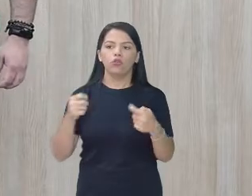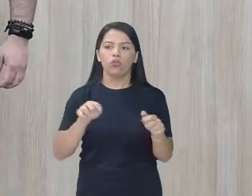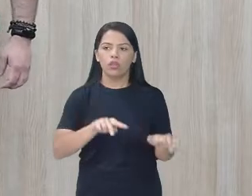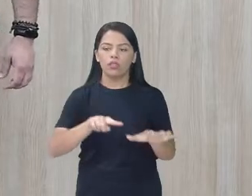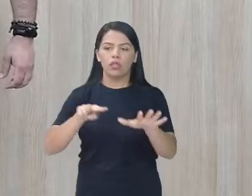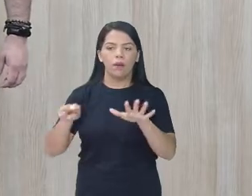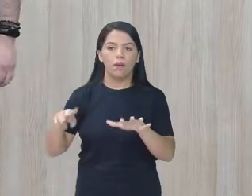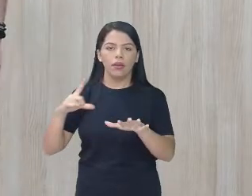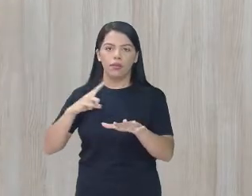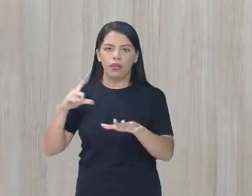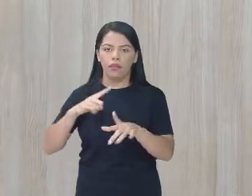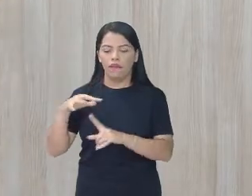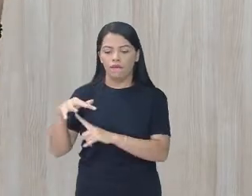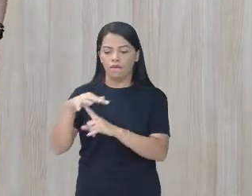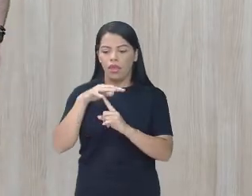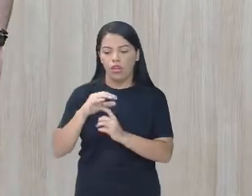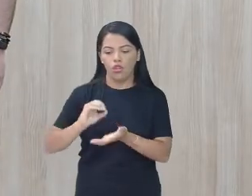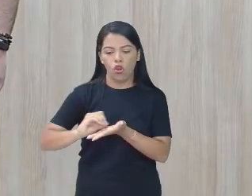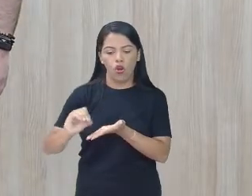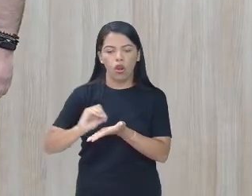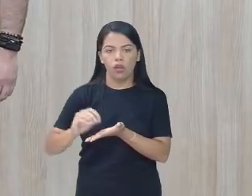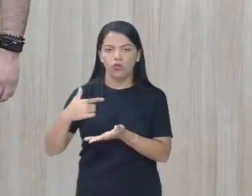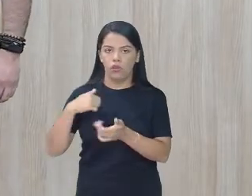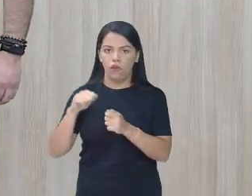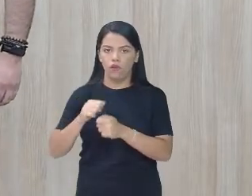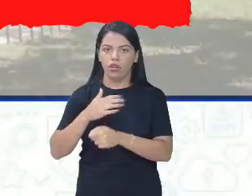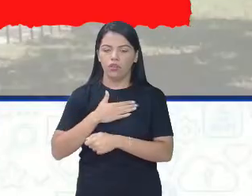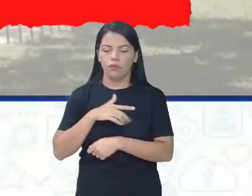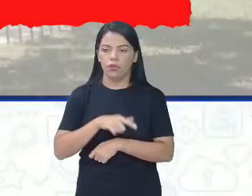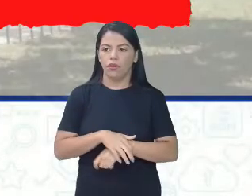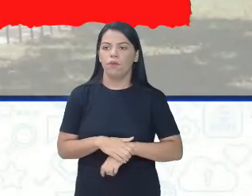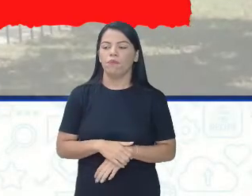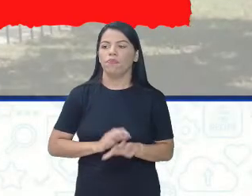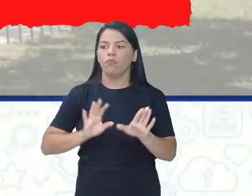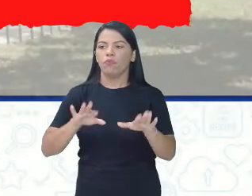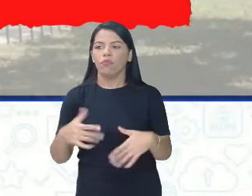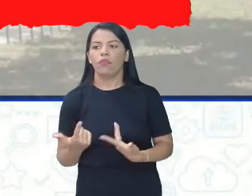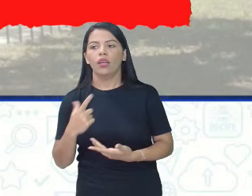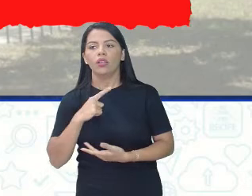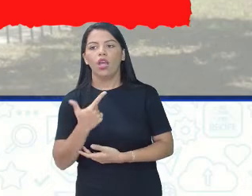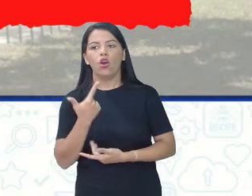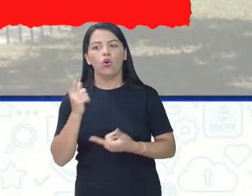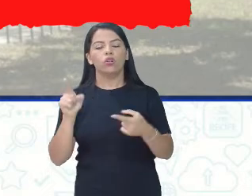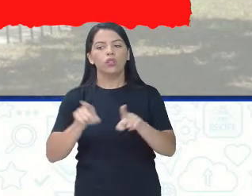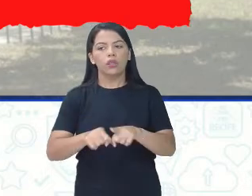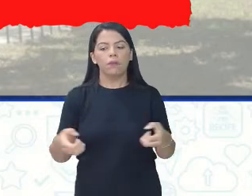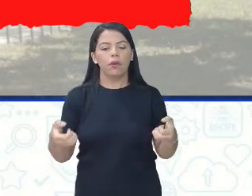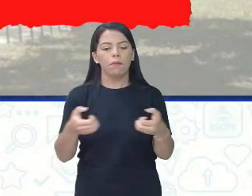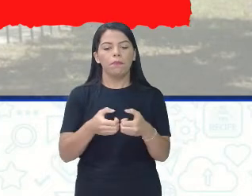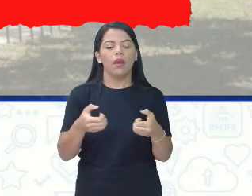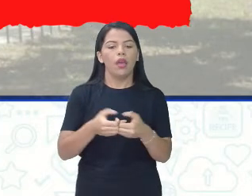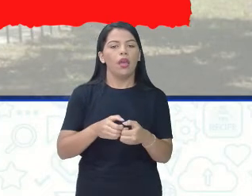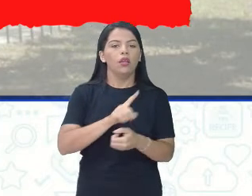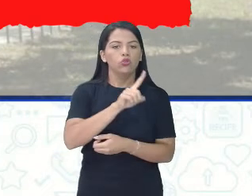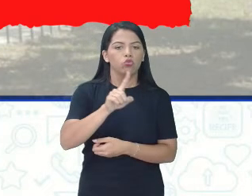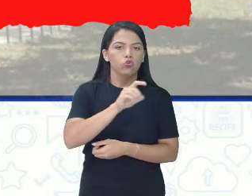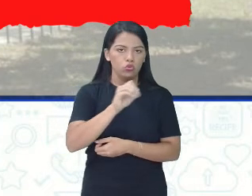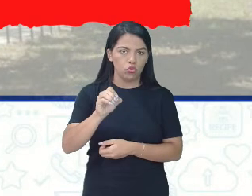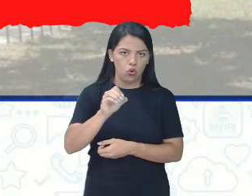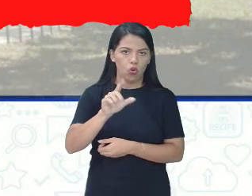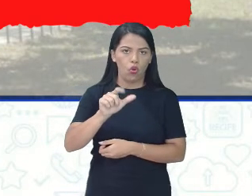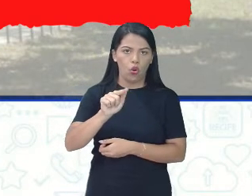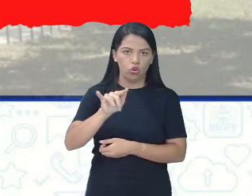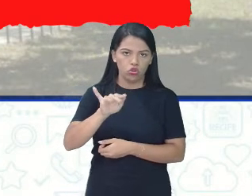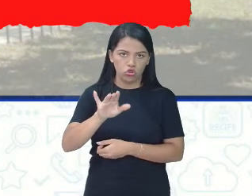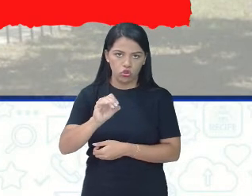vejam, aqui a gente tem uma outra, bem pertinho do zoológico, né, do Recife, a Praça de Dois Irmãos,